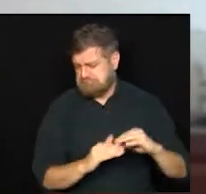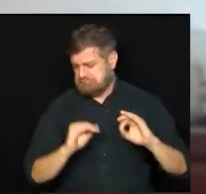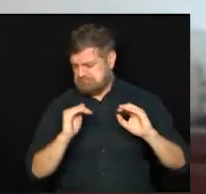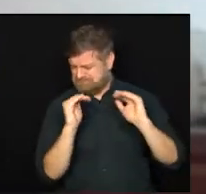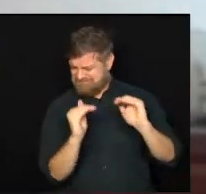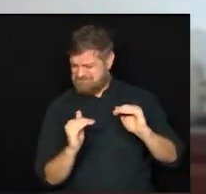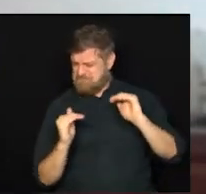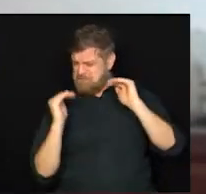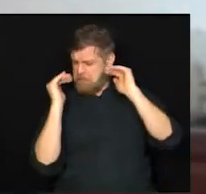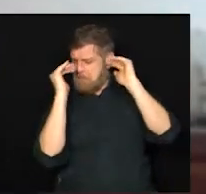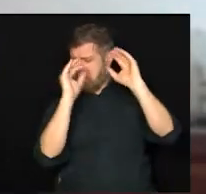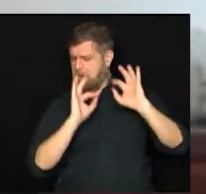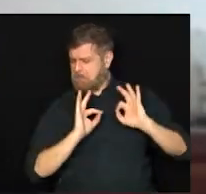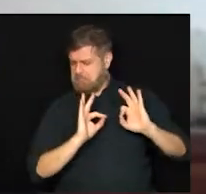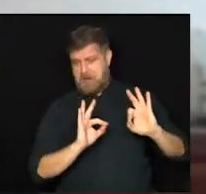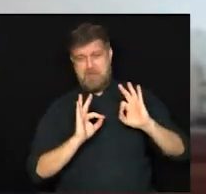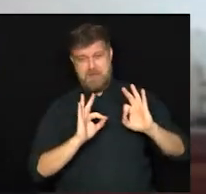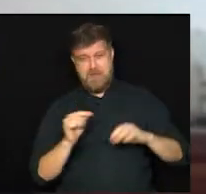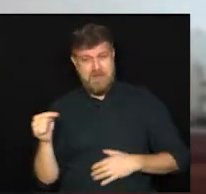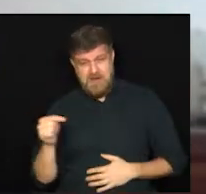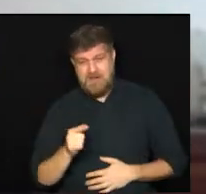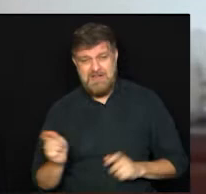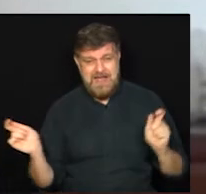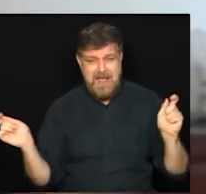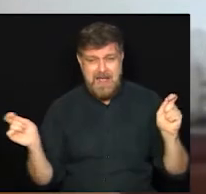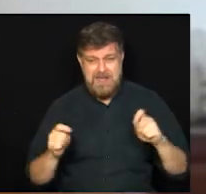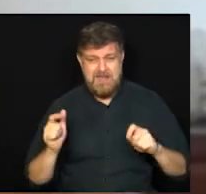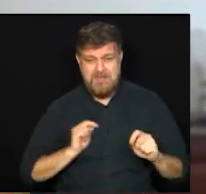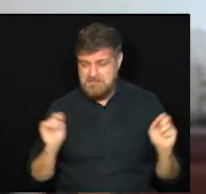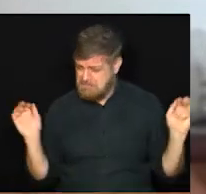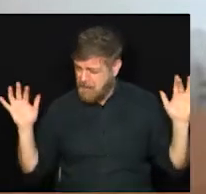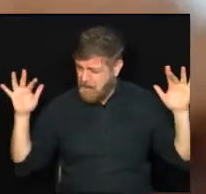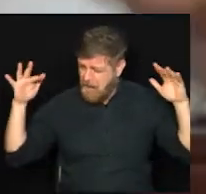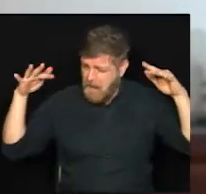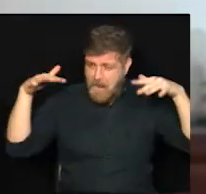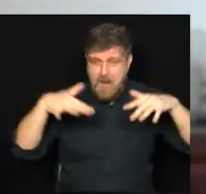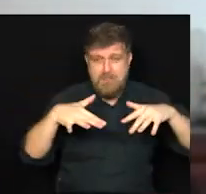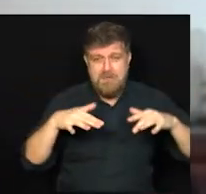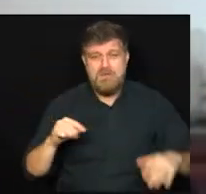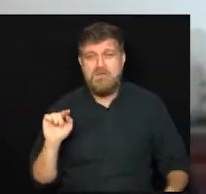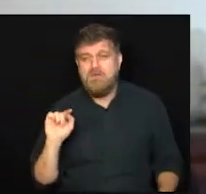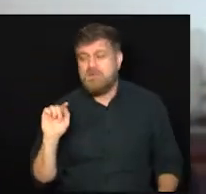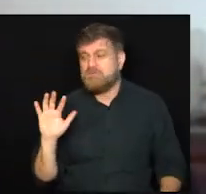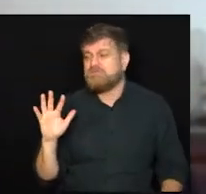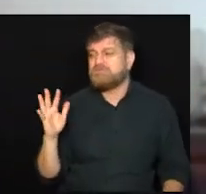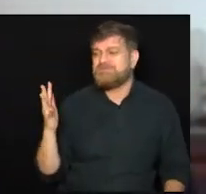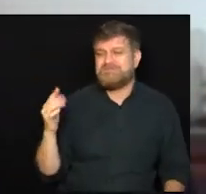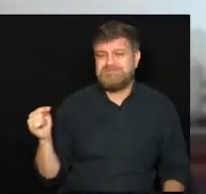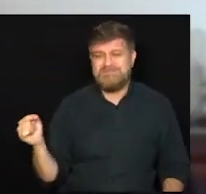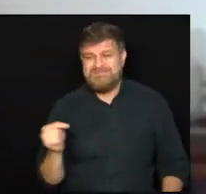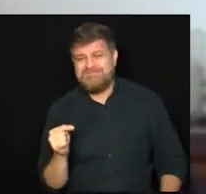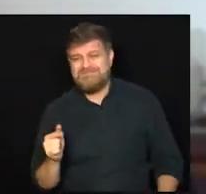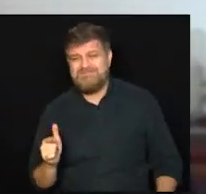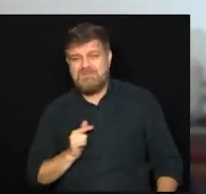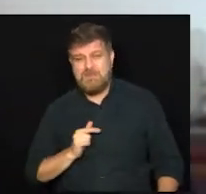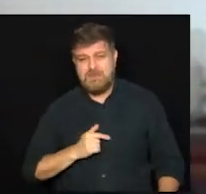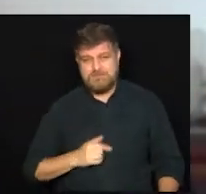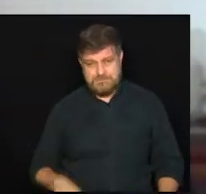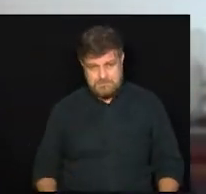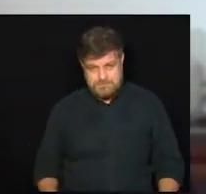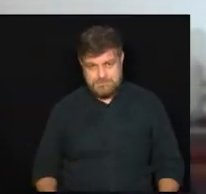que tem capacidade para receber isso aí. Isso o impacto que tem na imagem